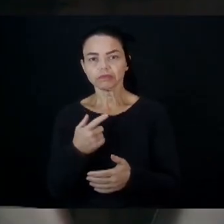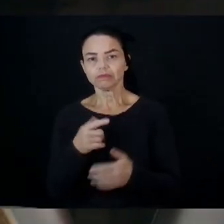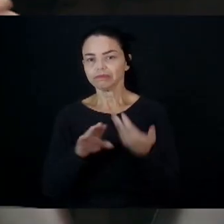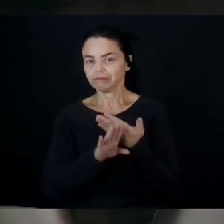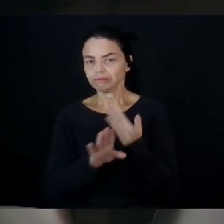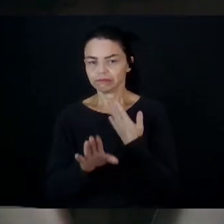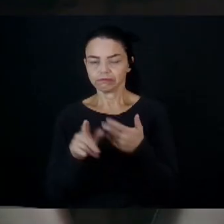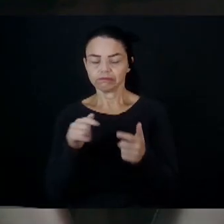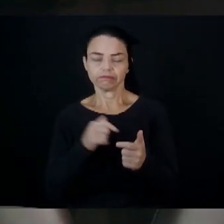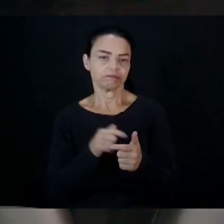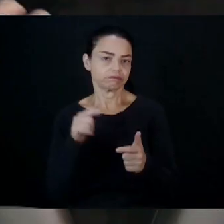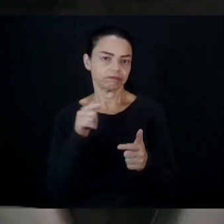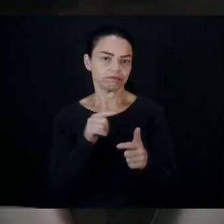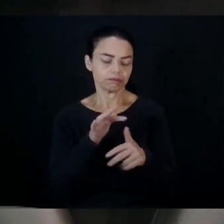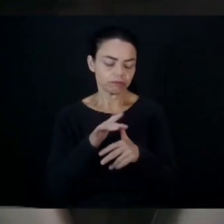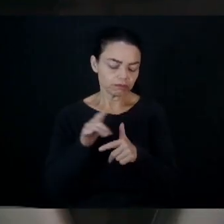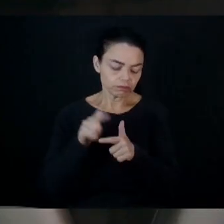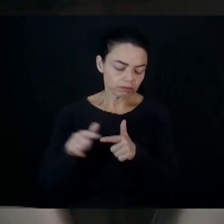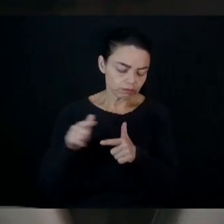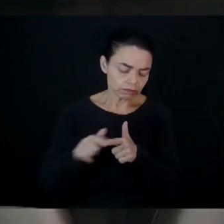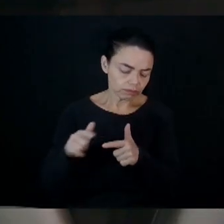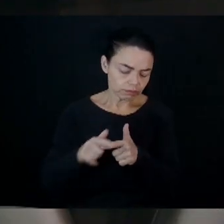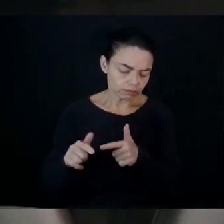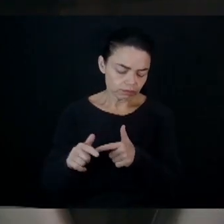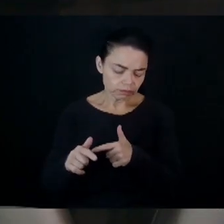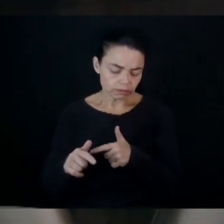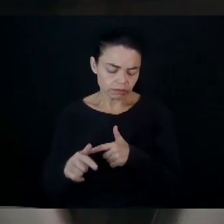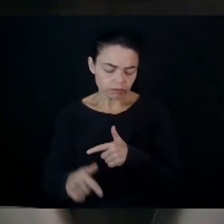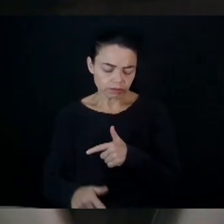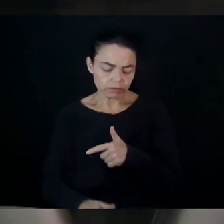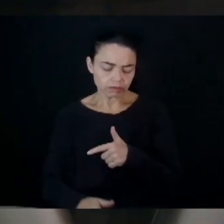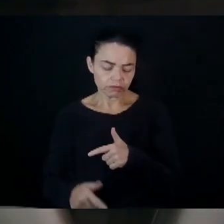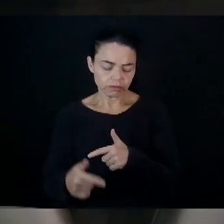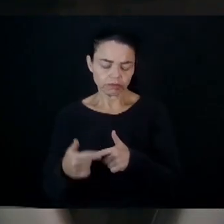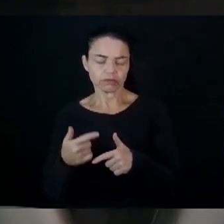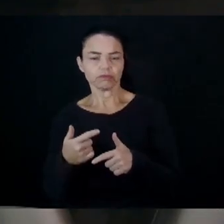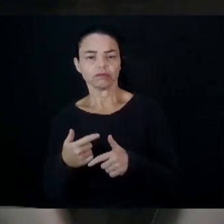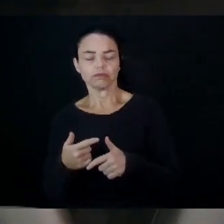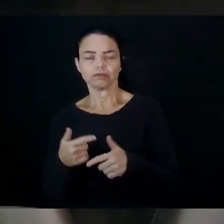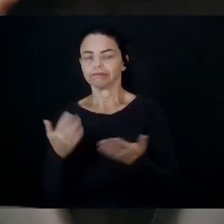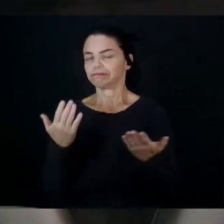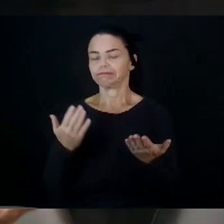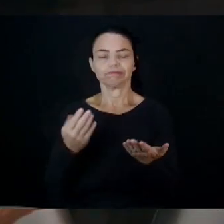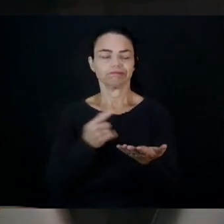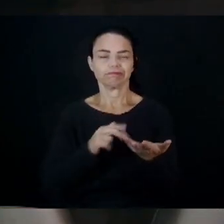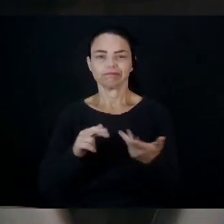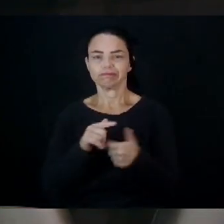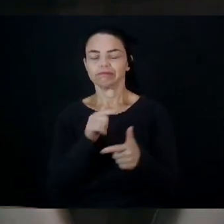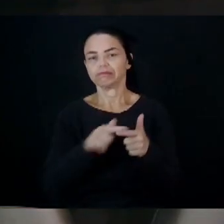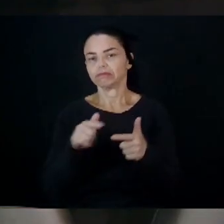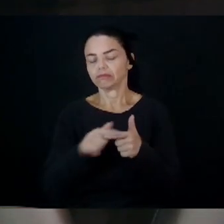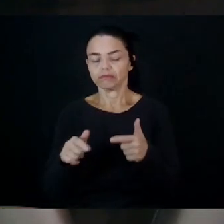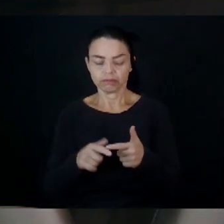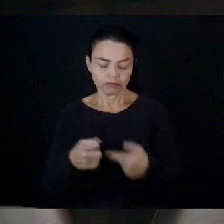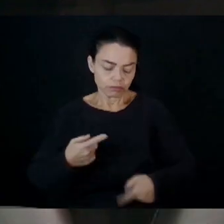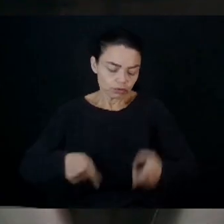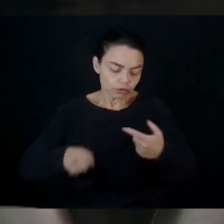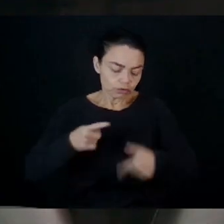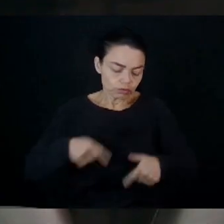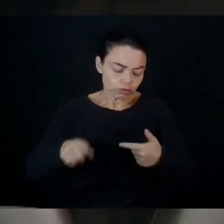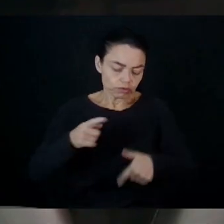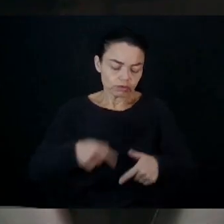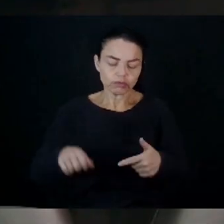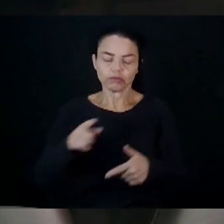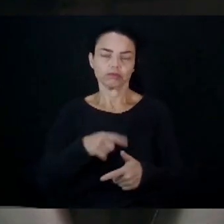causas clínicas, doenças, desequilíbrios infecciosos, metabólicos,